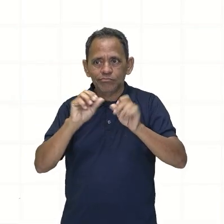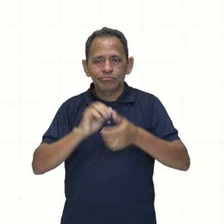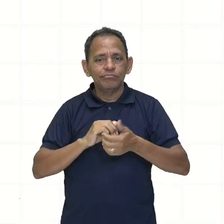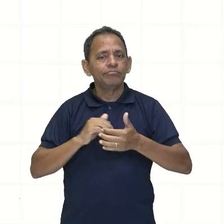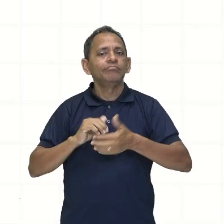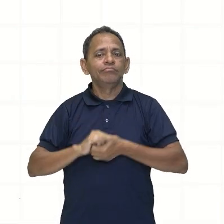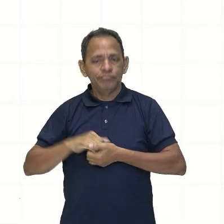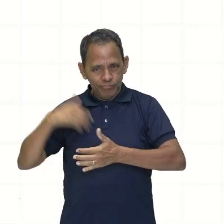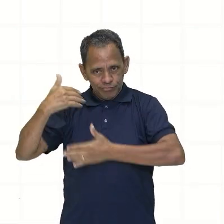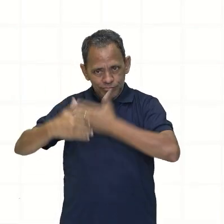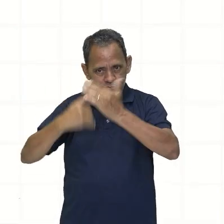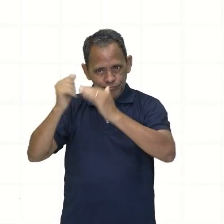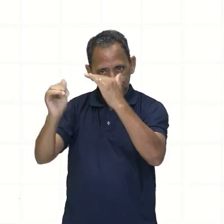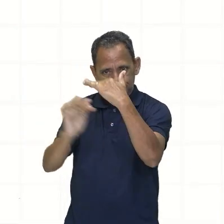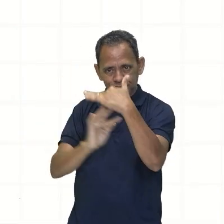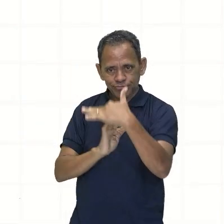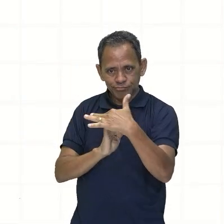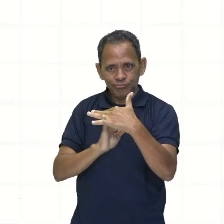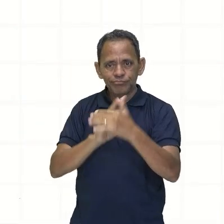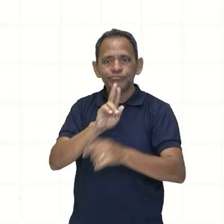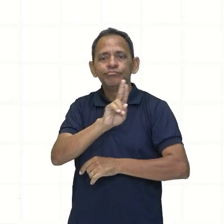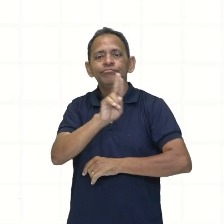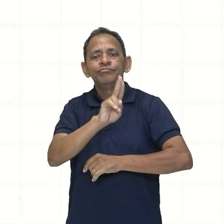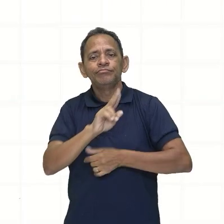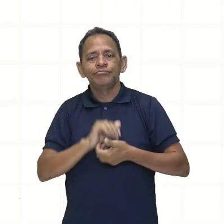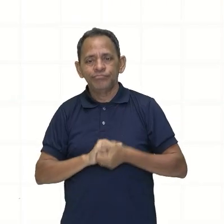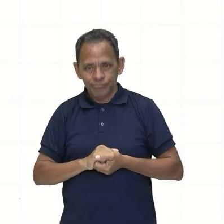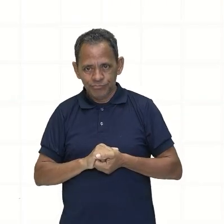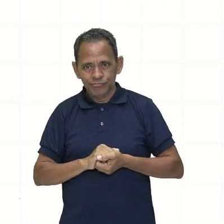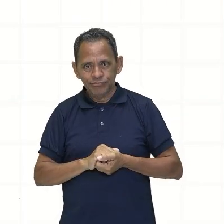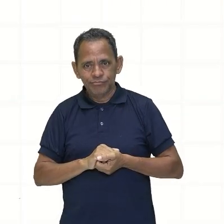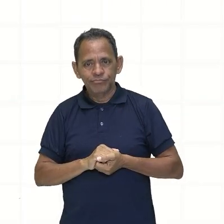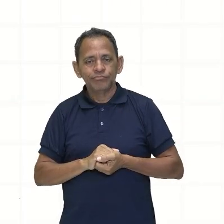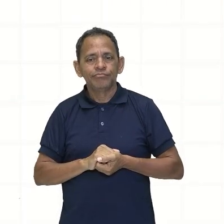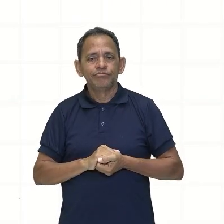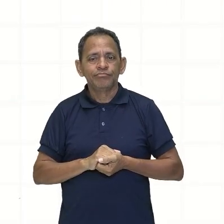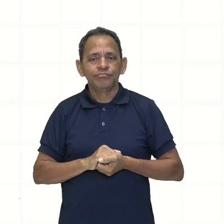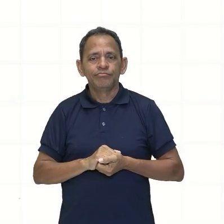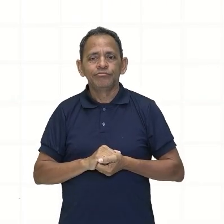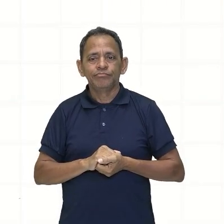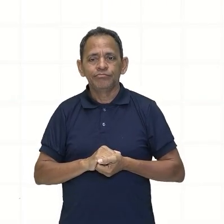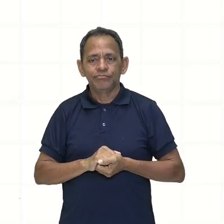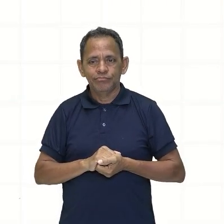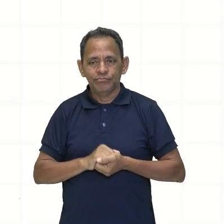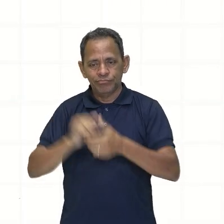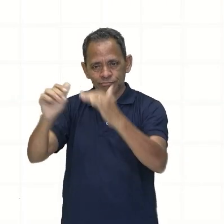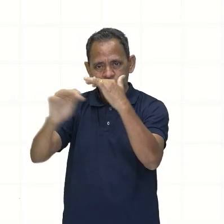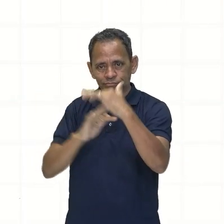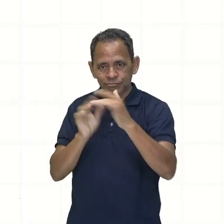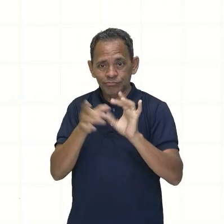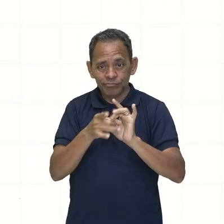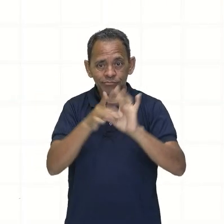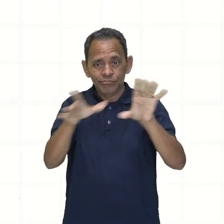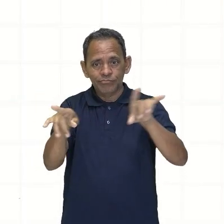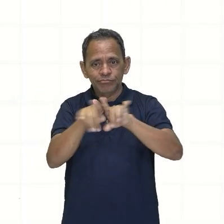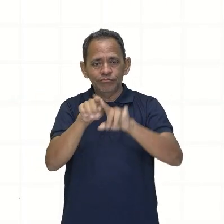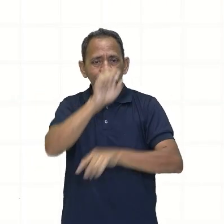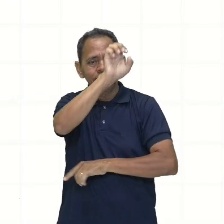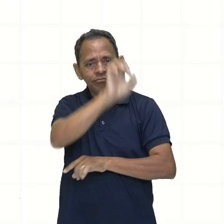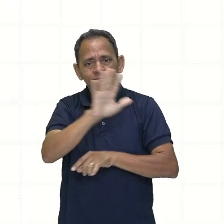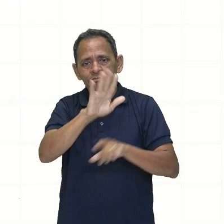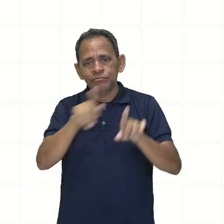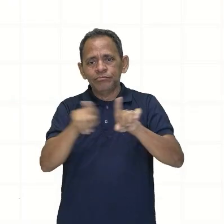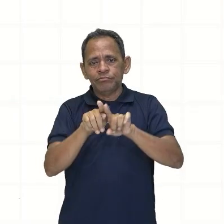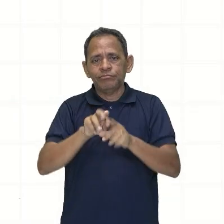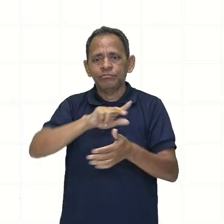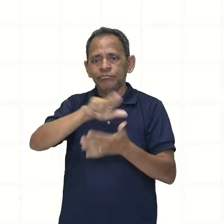de imigração, no qual nós chamamos de imigração livre, tá bom? Aí aqui nós temos europeus e também muitas pessoas vindo